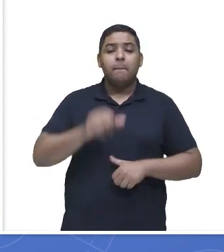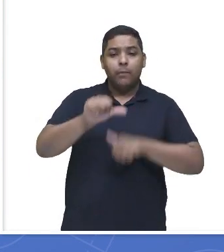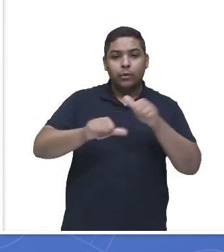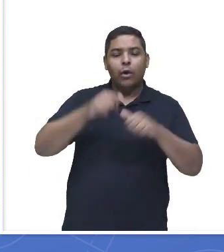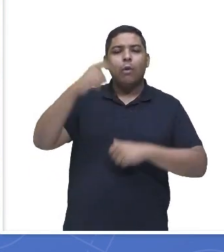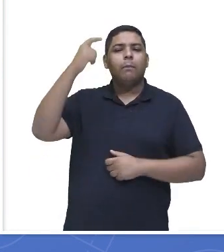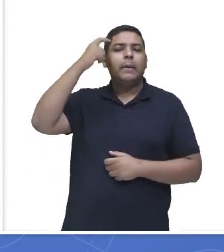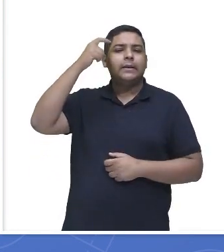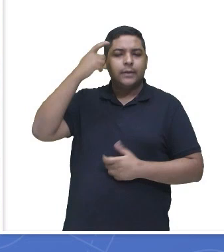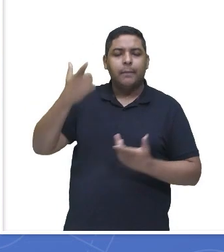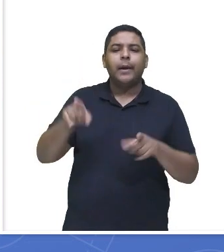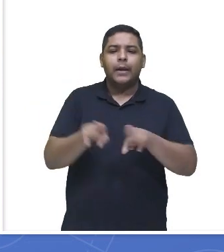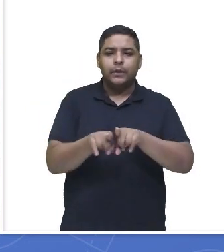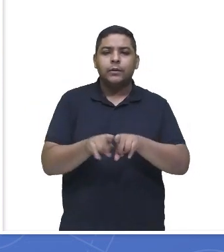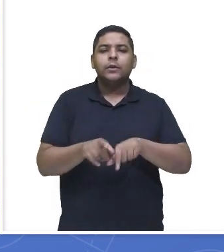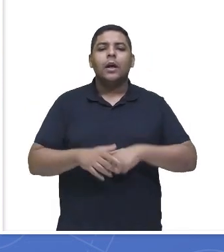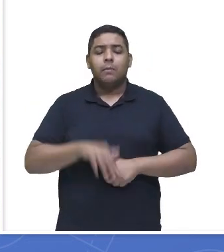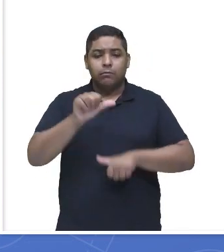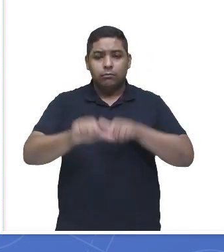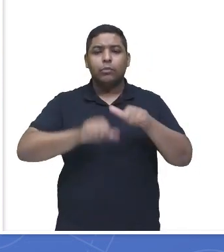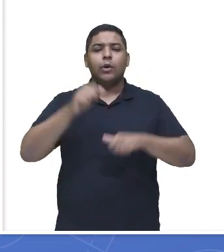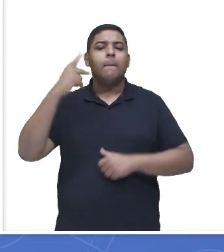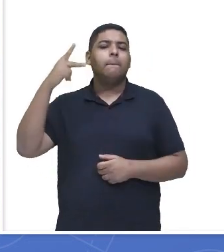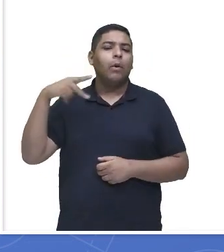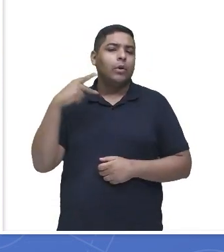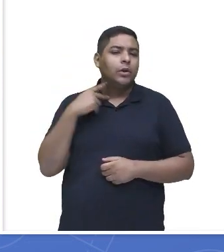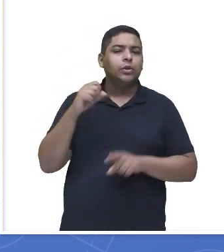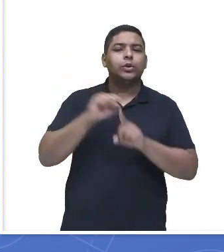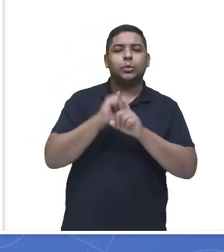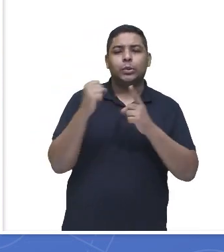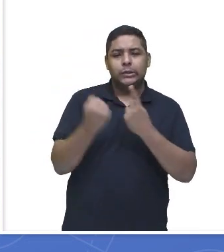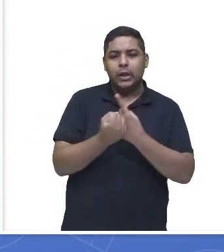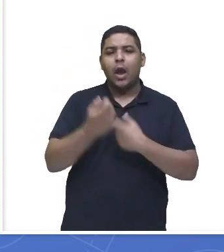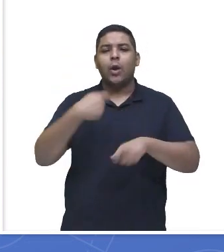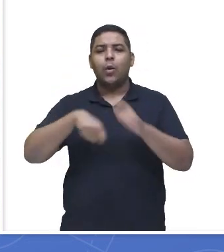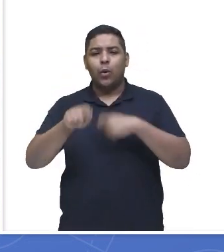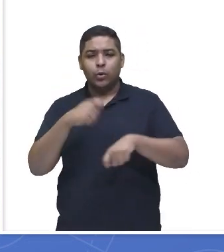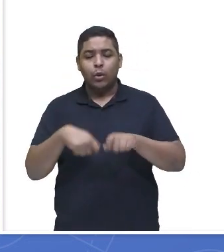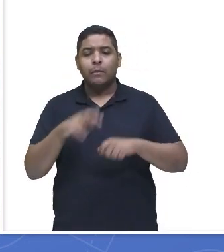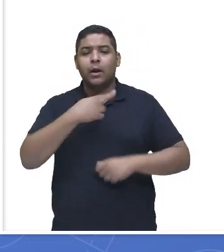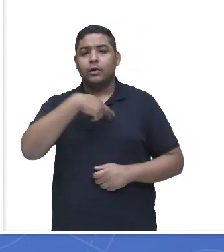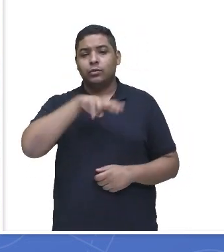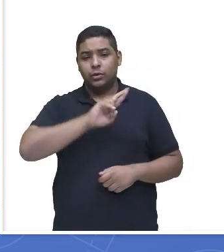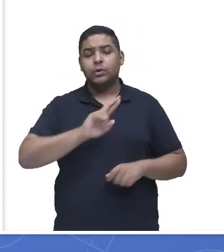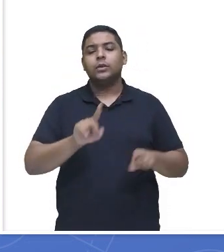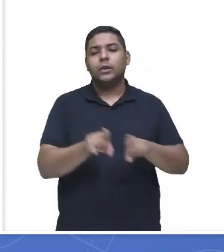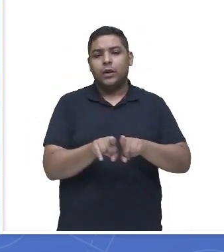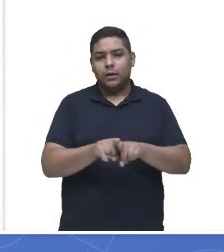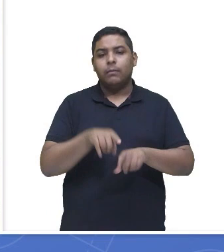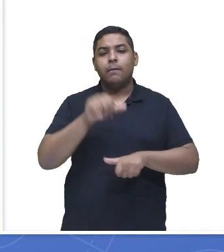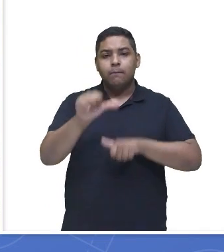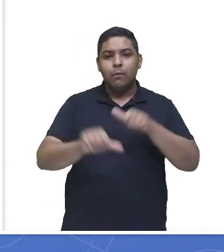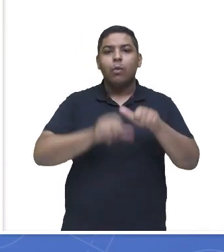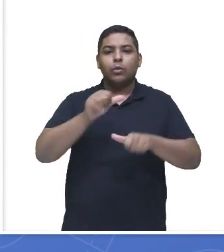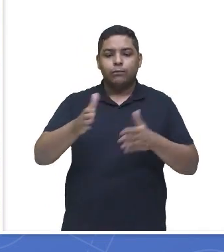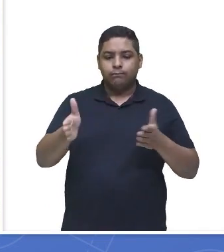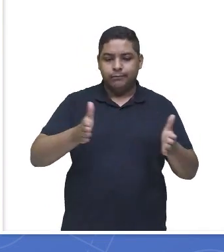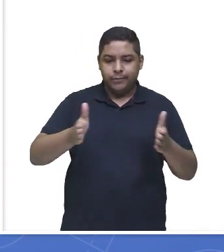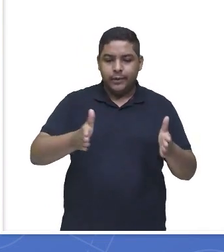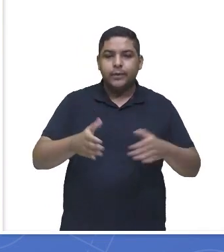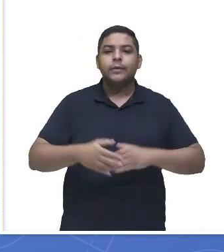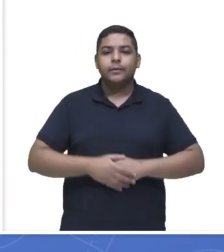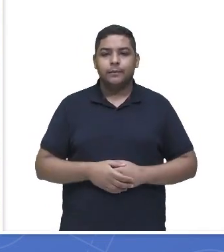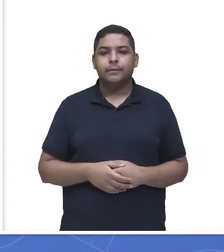mudou também um pouco a questão política, social, econômica, religiosa de toda uma época. Isso